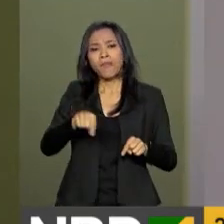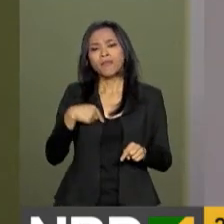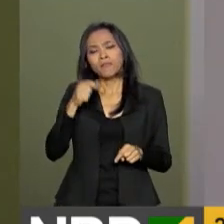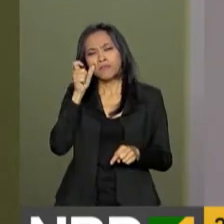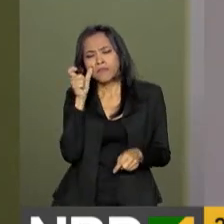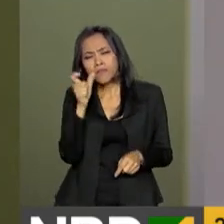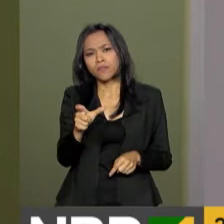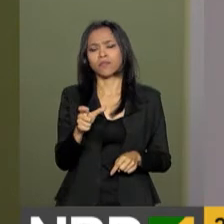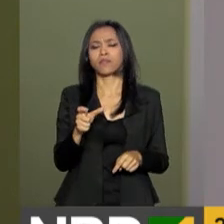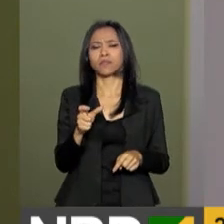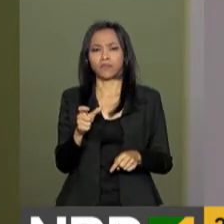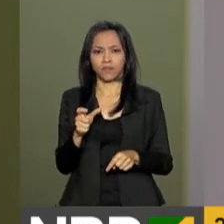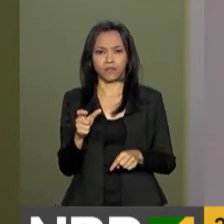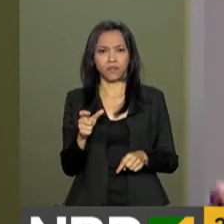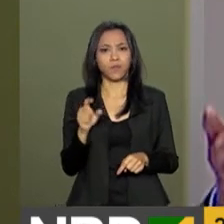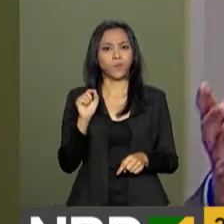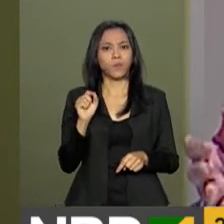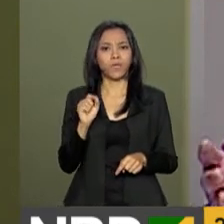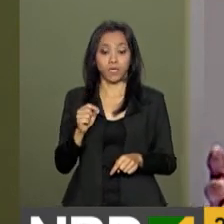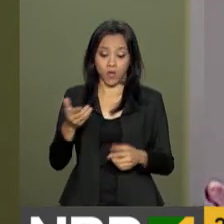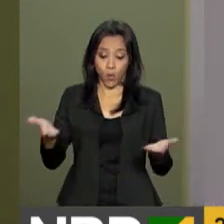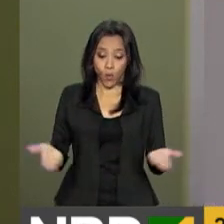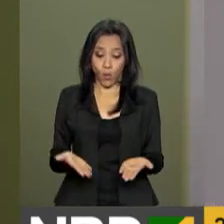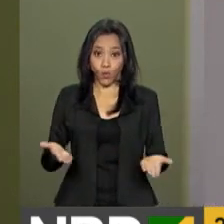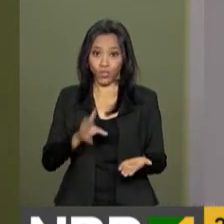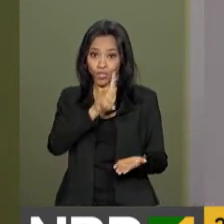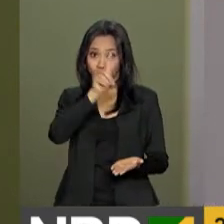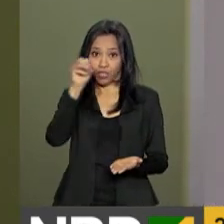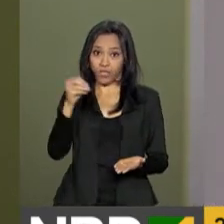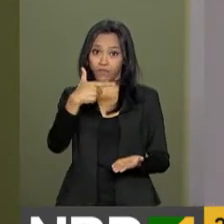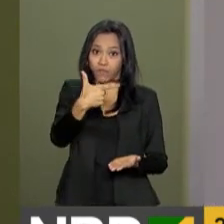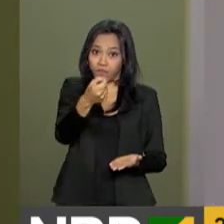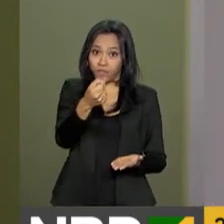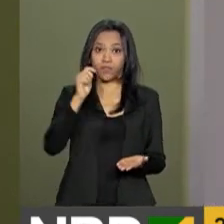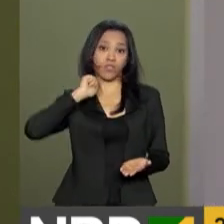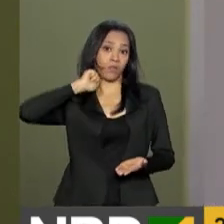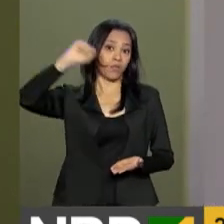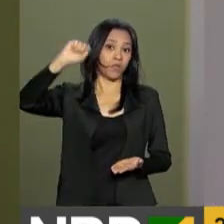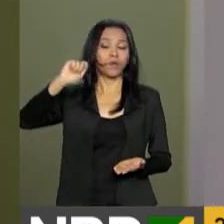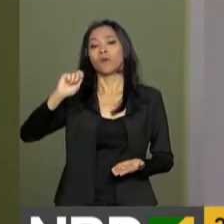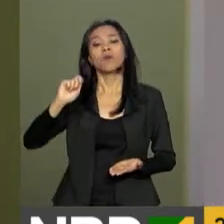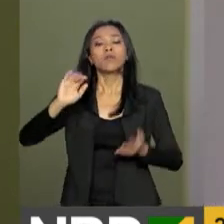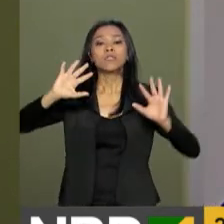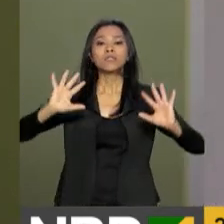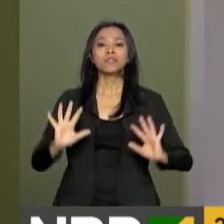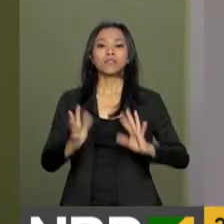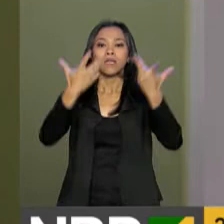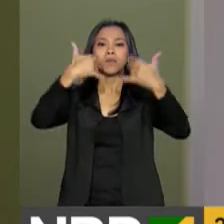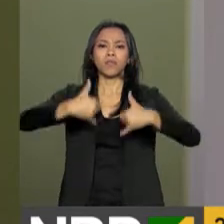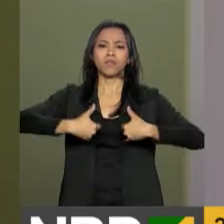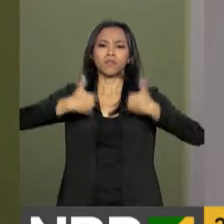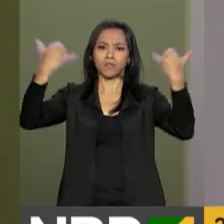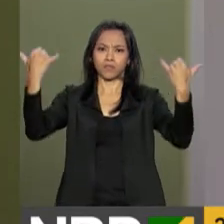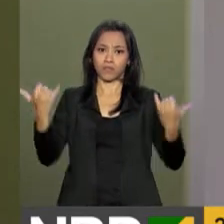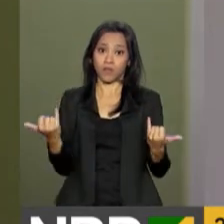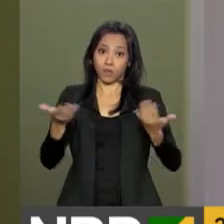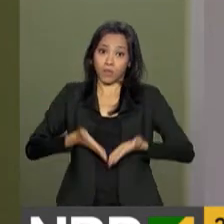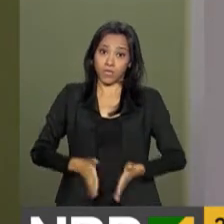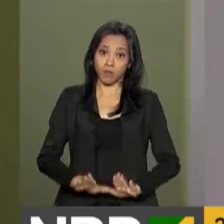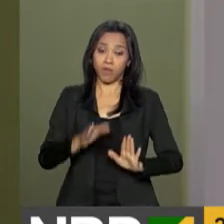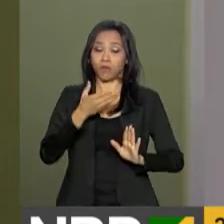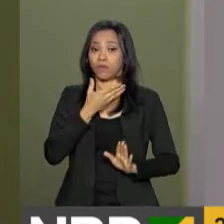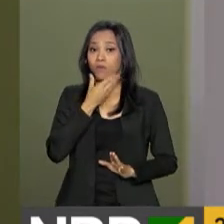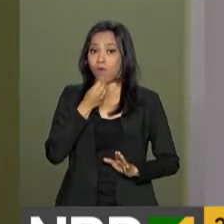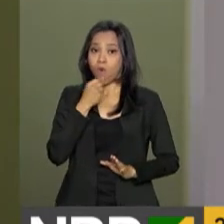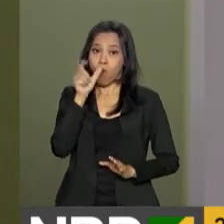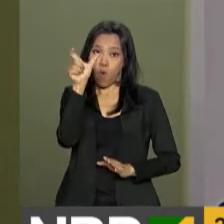neste 20 de abril precisamente ela está celebrando o aniversário de nascimento do barão do